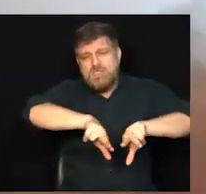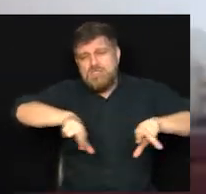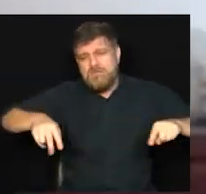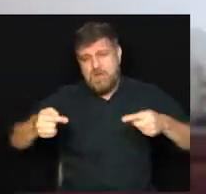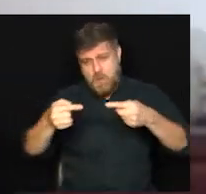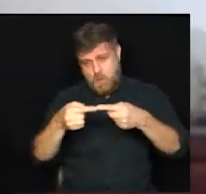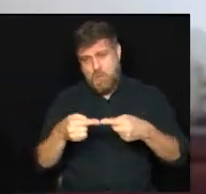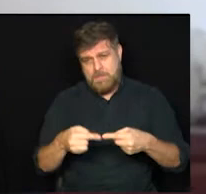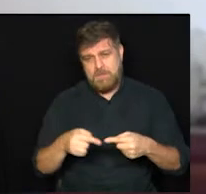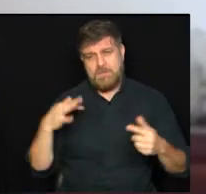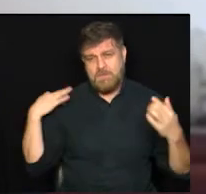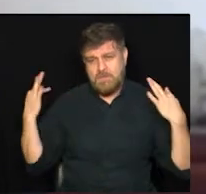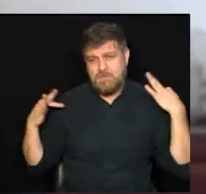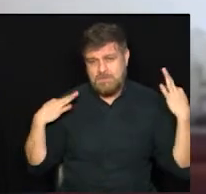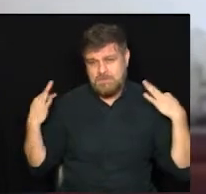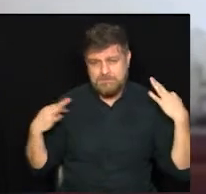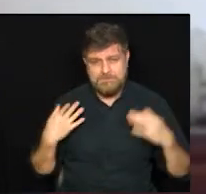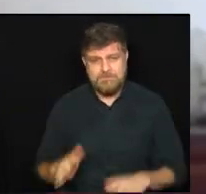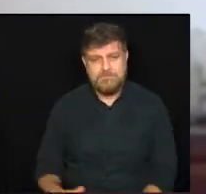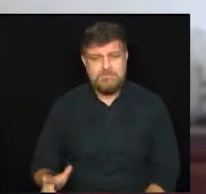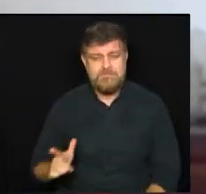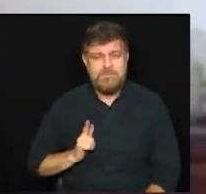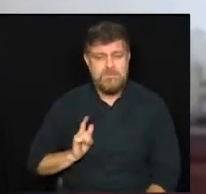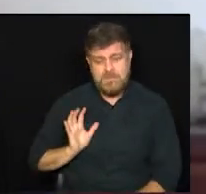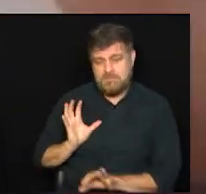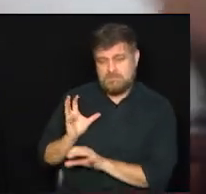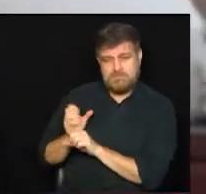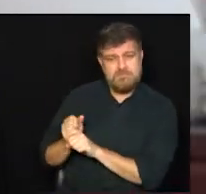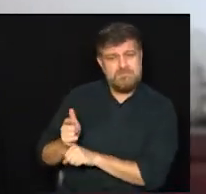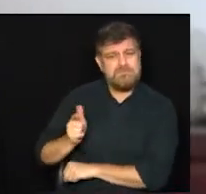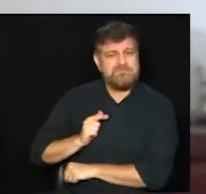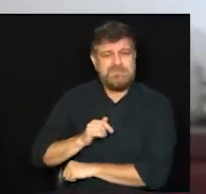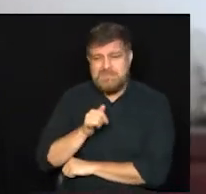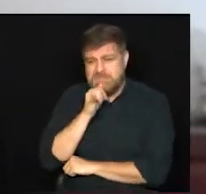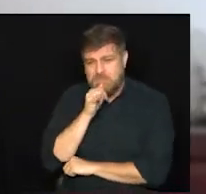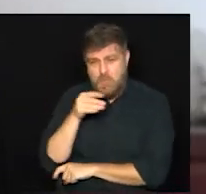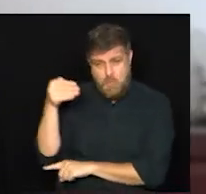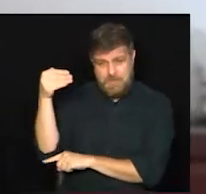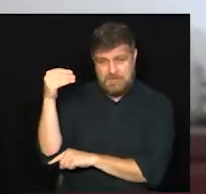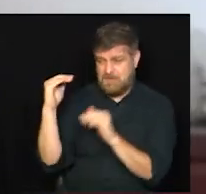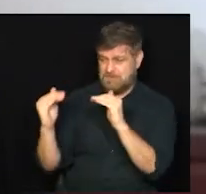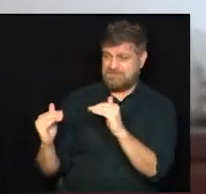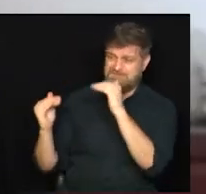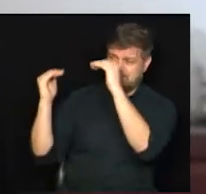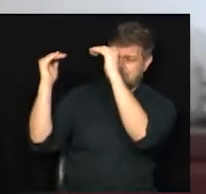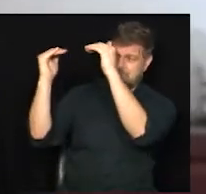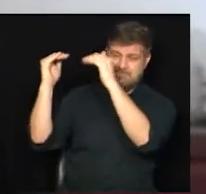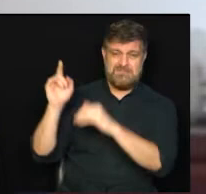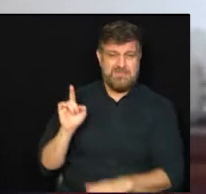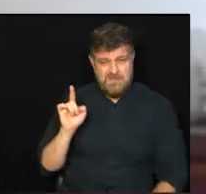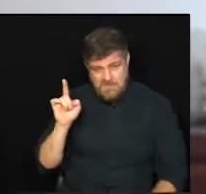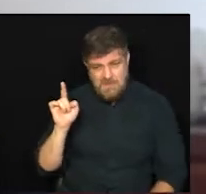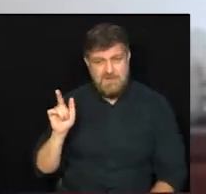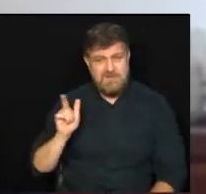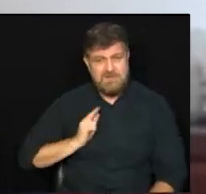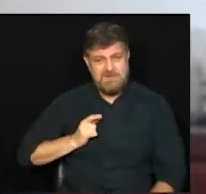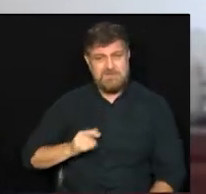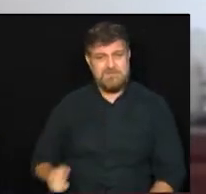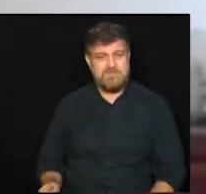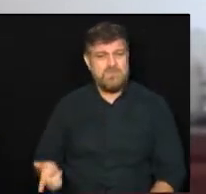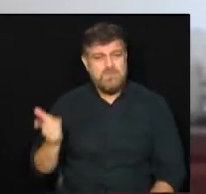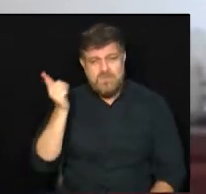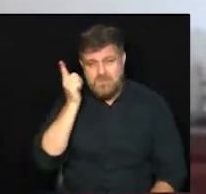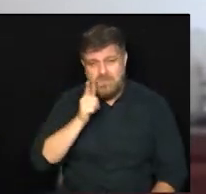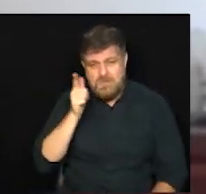Você pegando de todo mundo, o hotel na pirâmide, no ponto da pirâmide, como ele falou, gerando